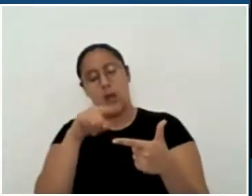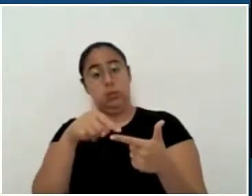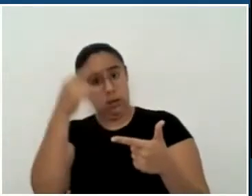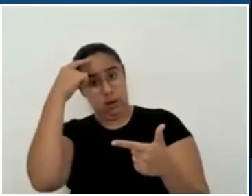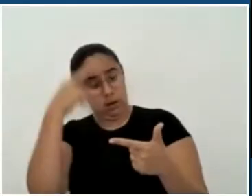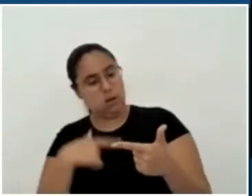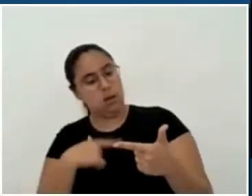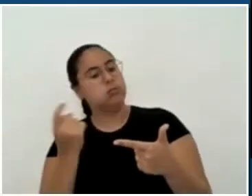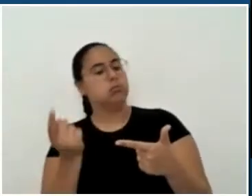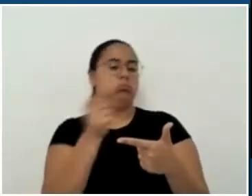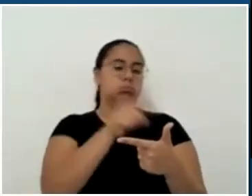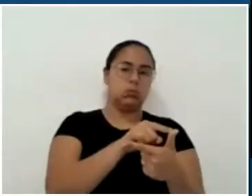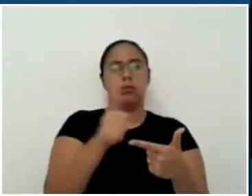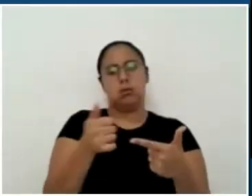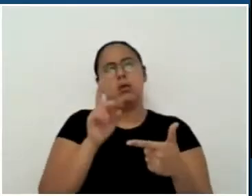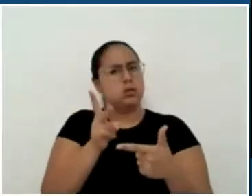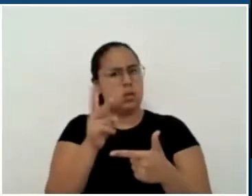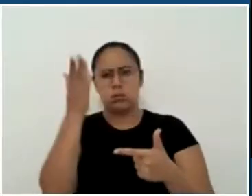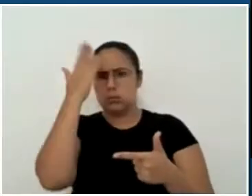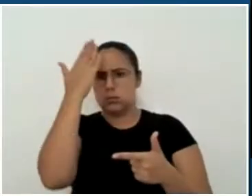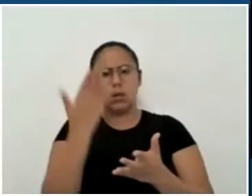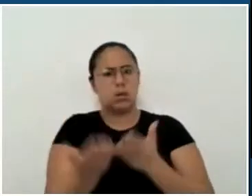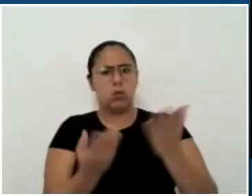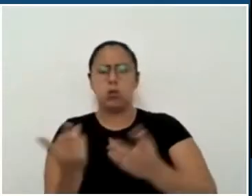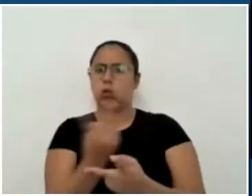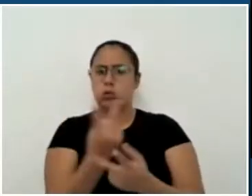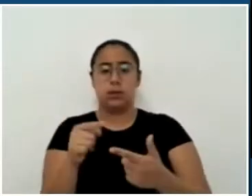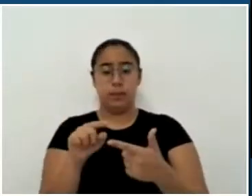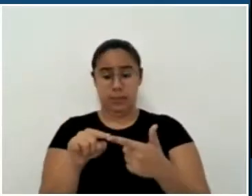tratamento, principalmente do TDAH.